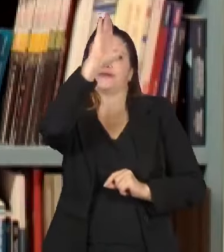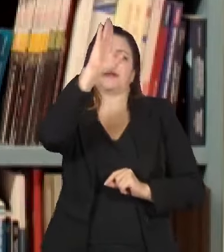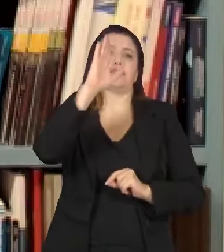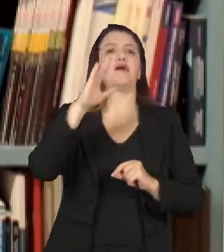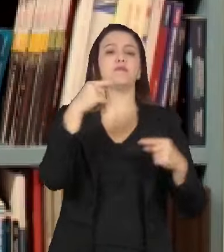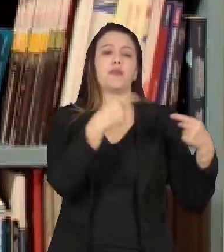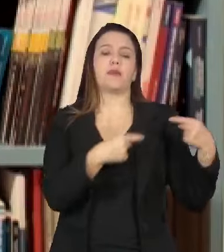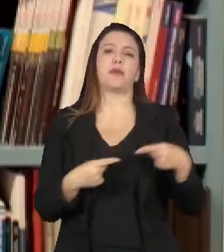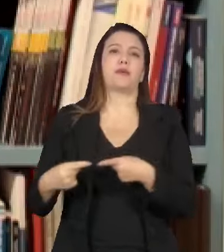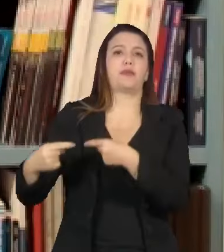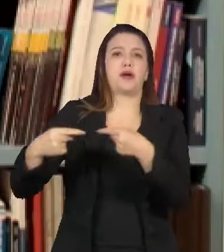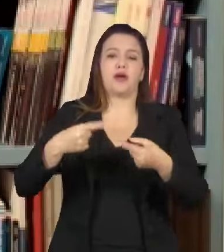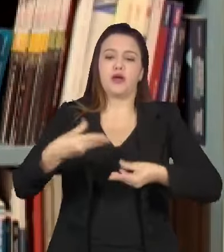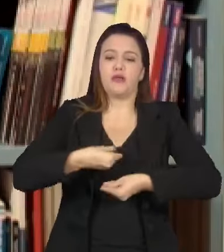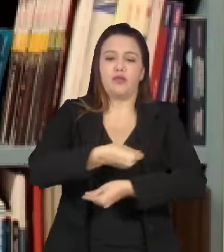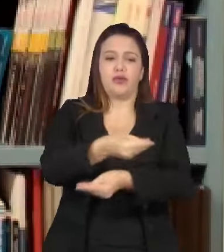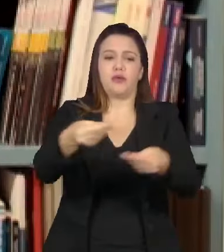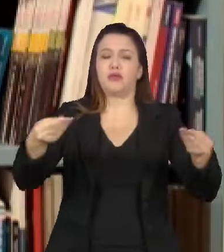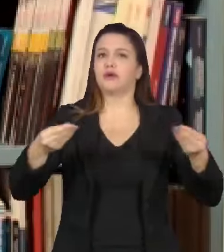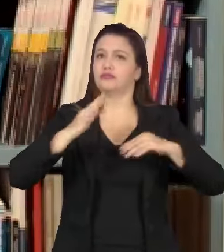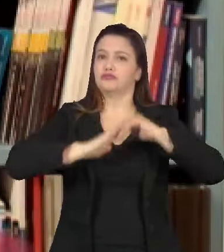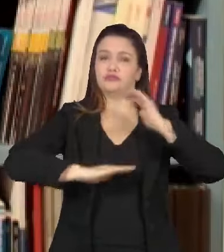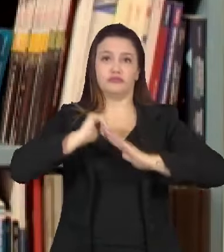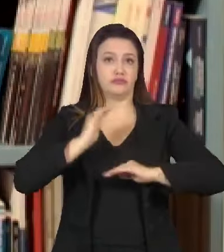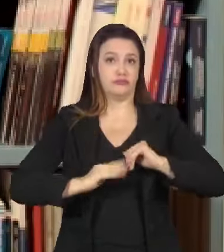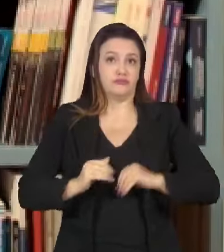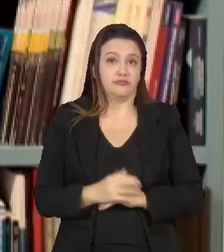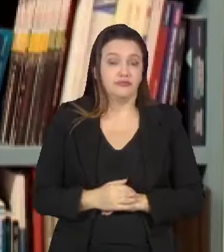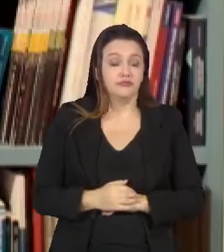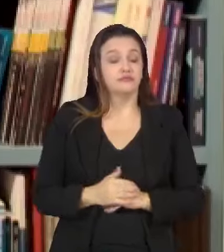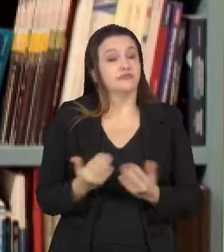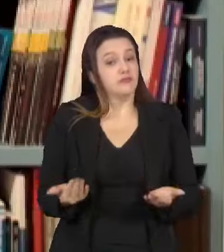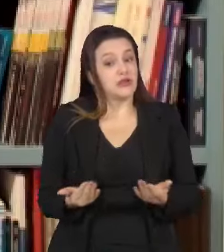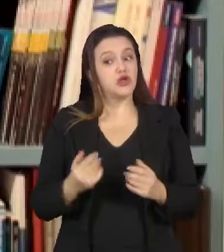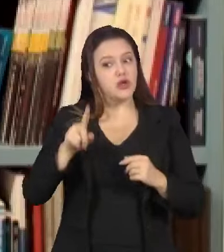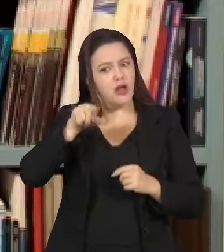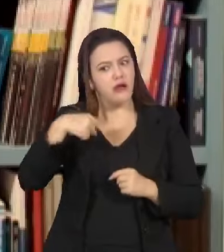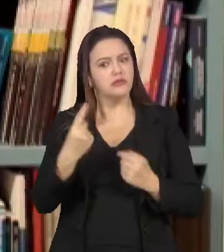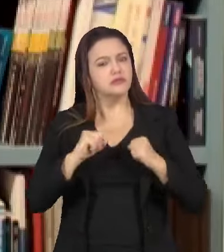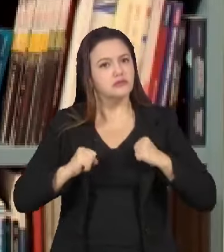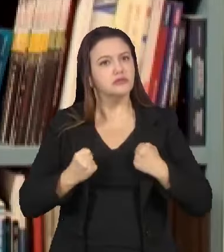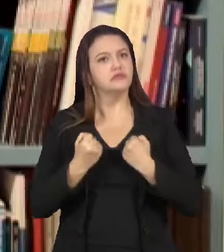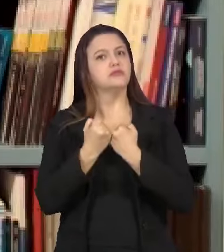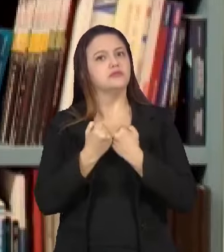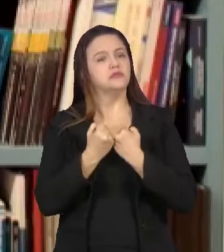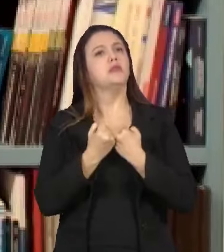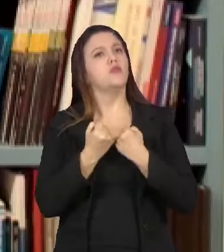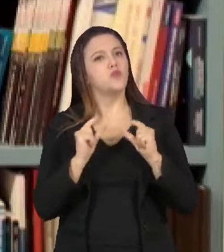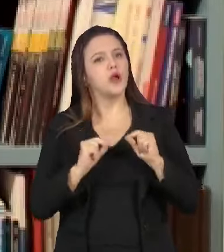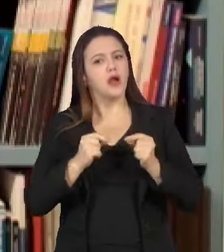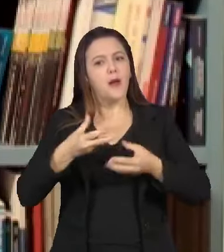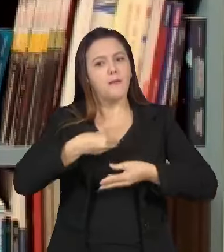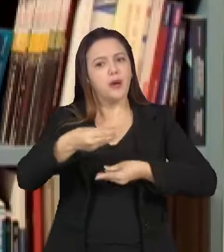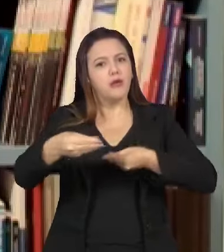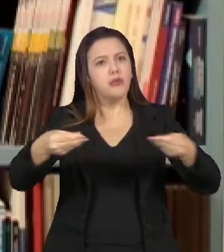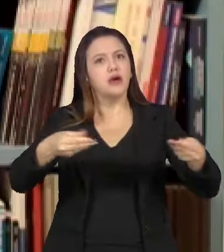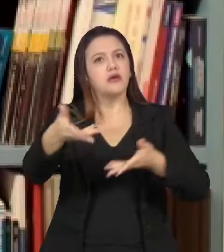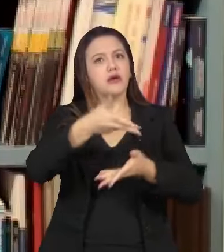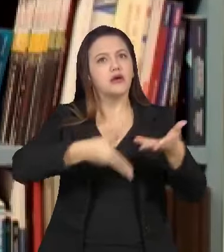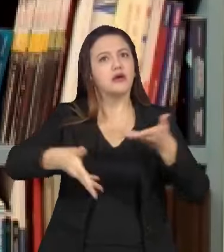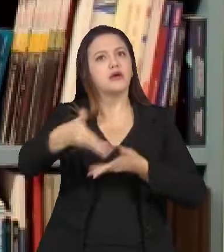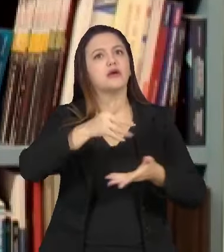política de distribuição de renda o que a gente defende é que essa distribuição seja feita por meio do